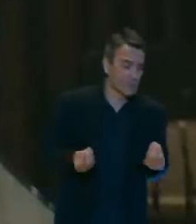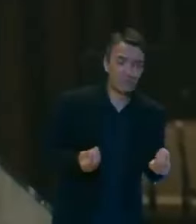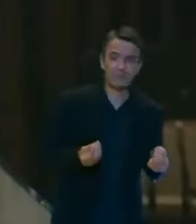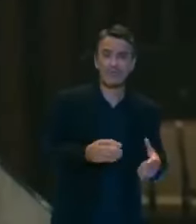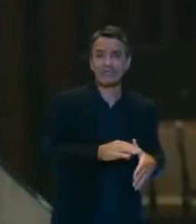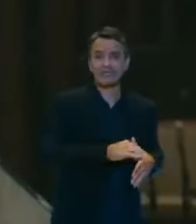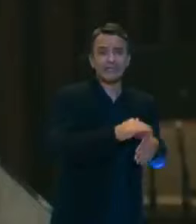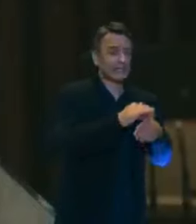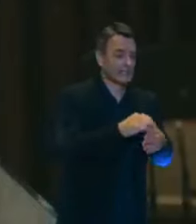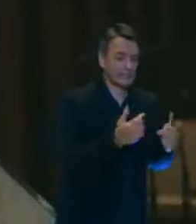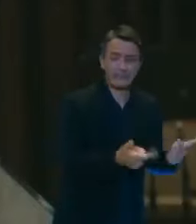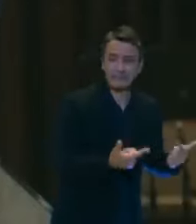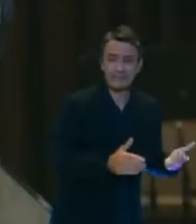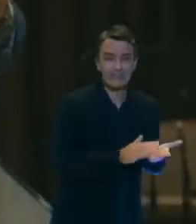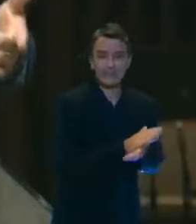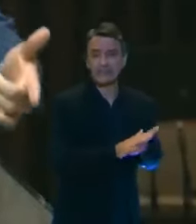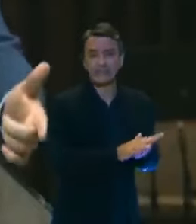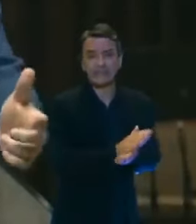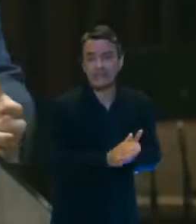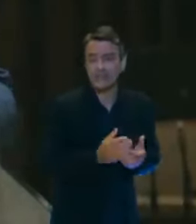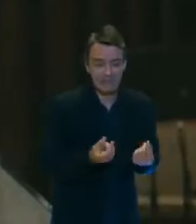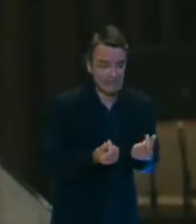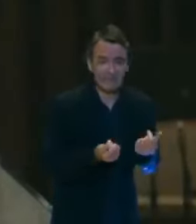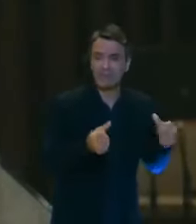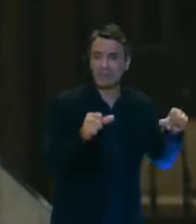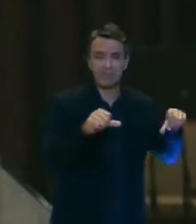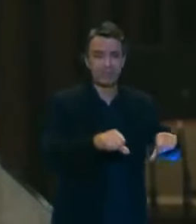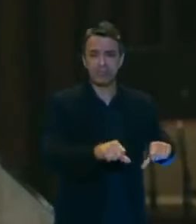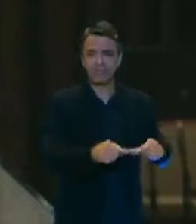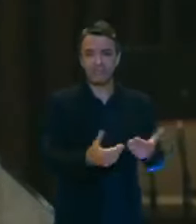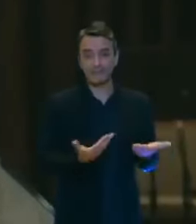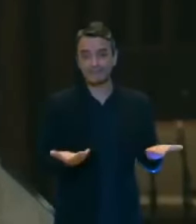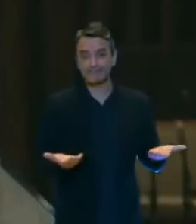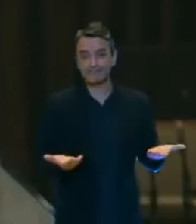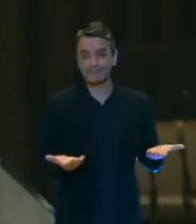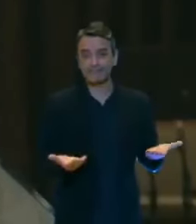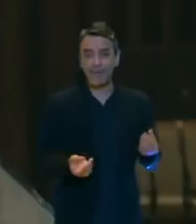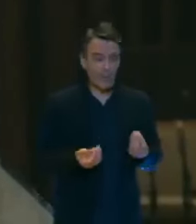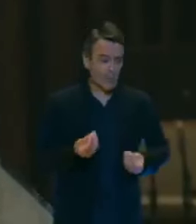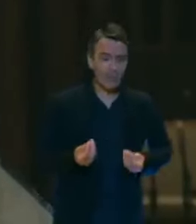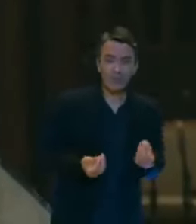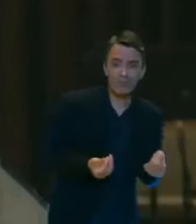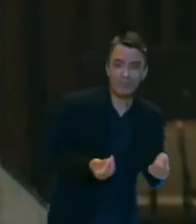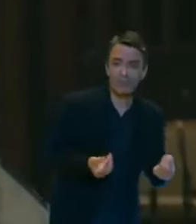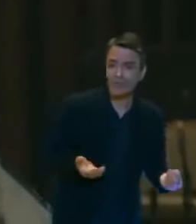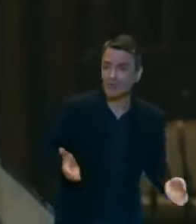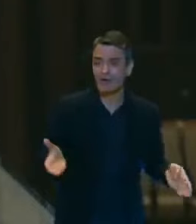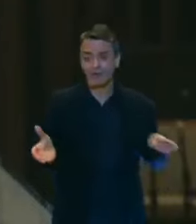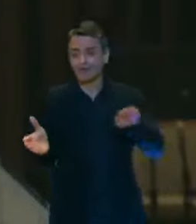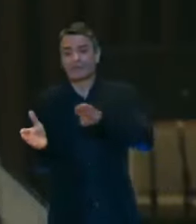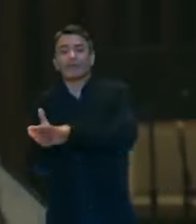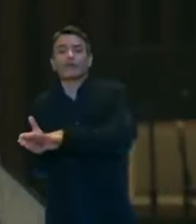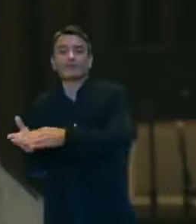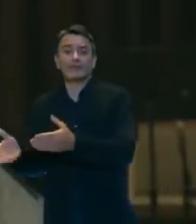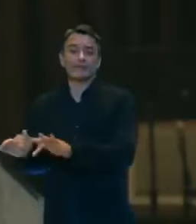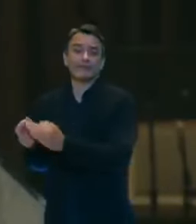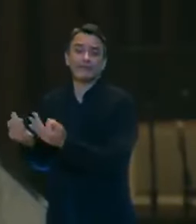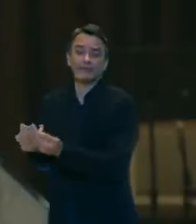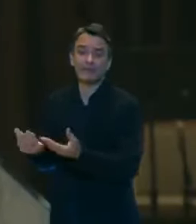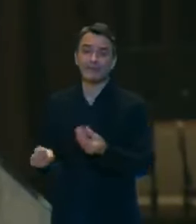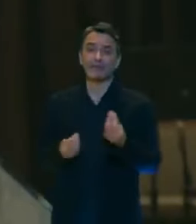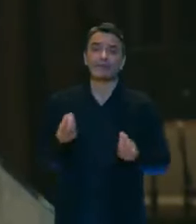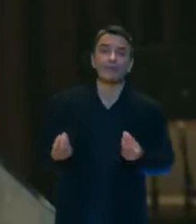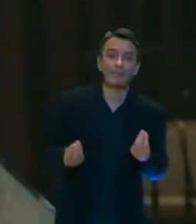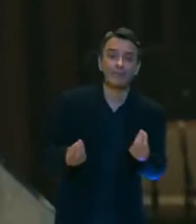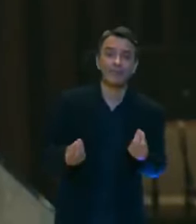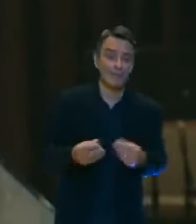para casa. Nós não temos recursos financeiros. Nós não temos meios nem provisões para isso.